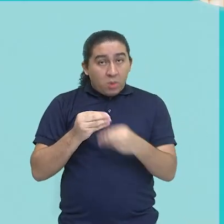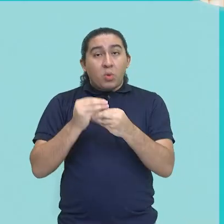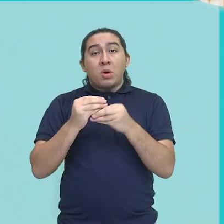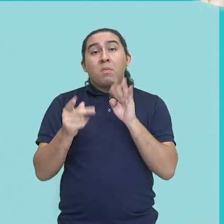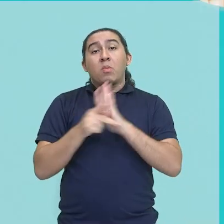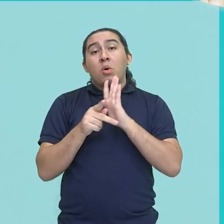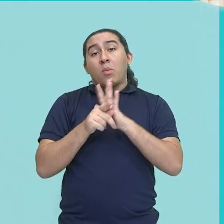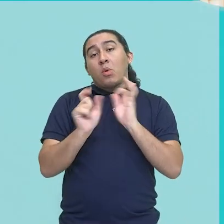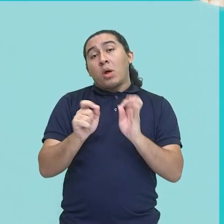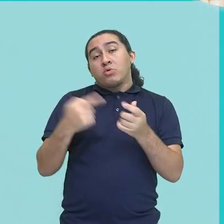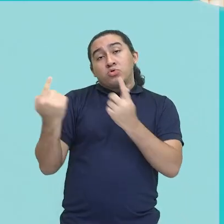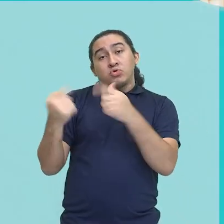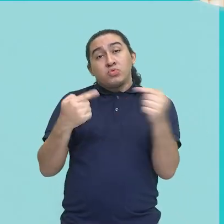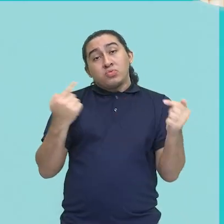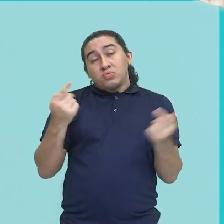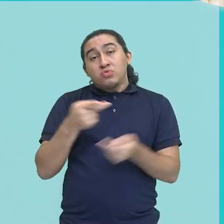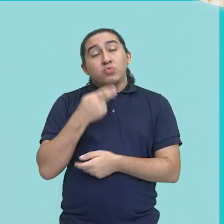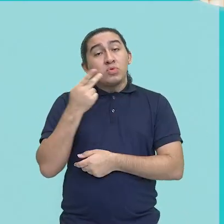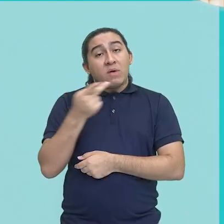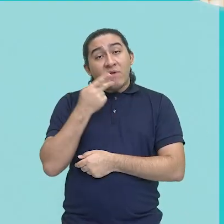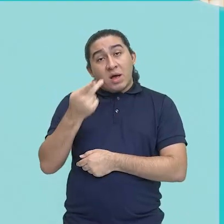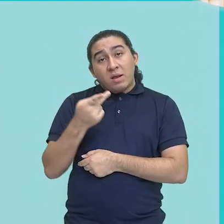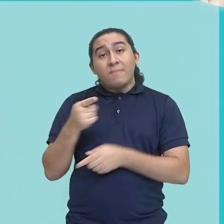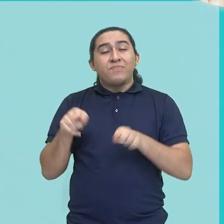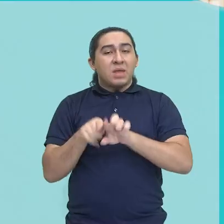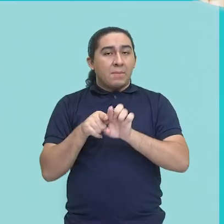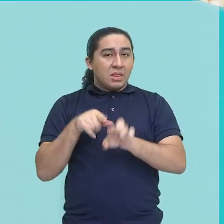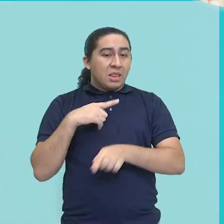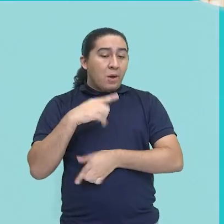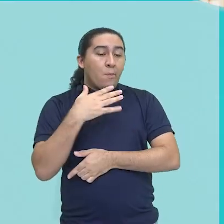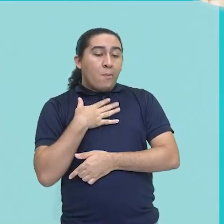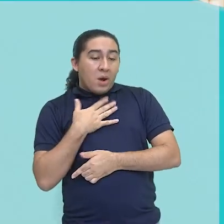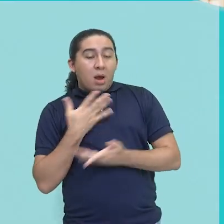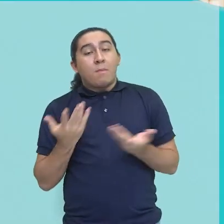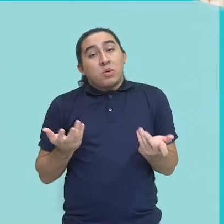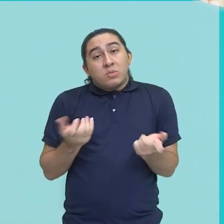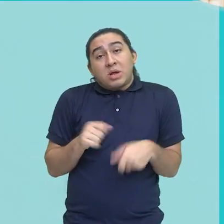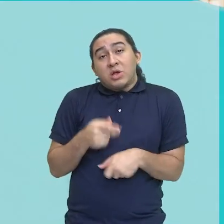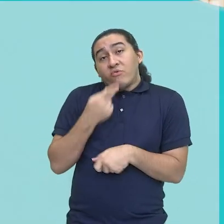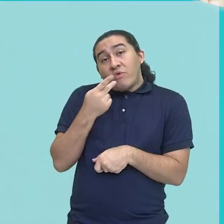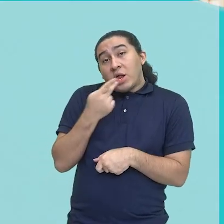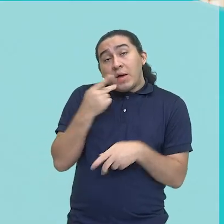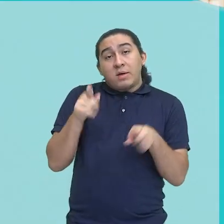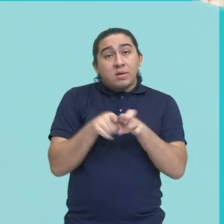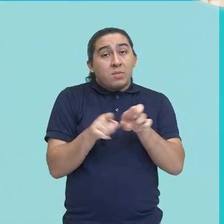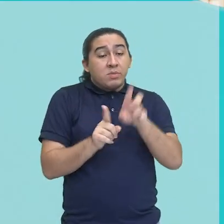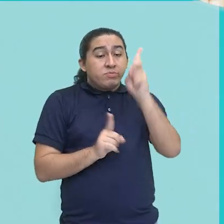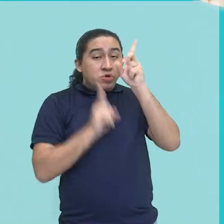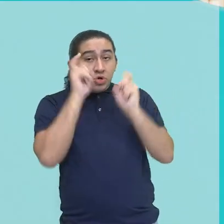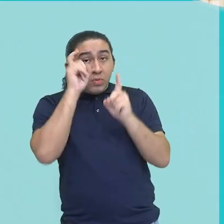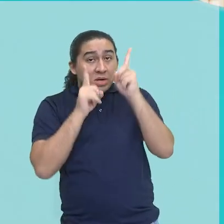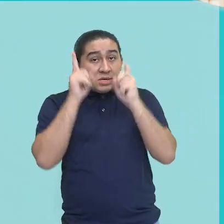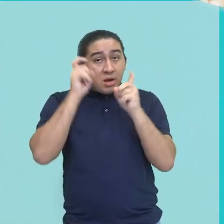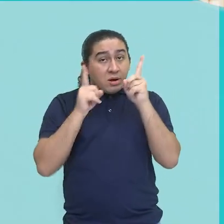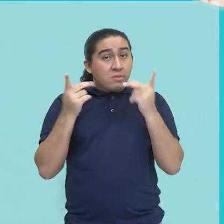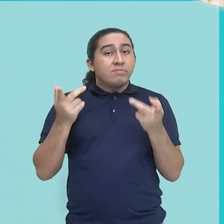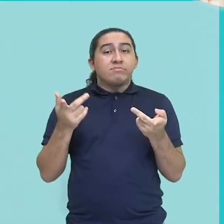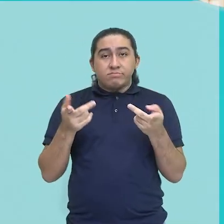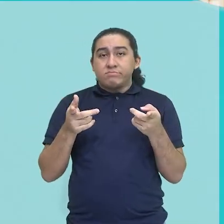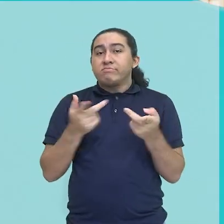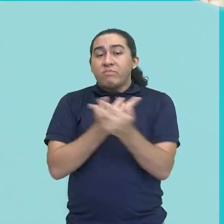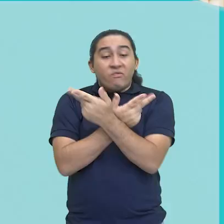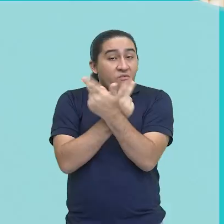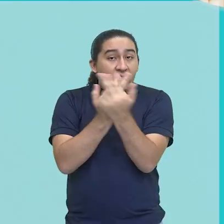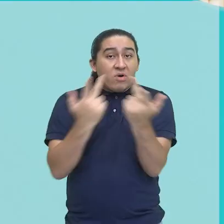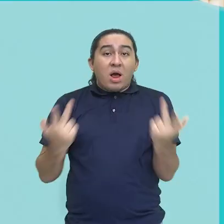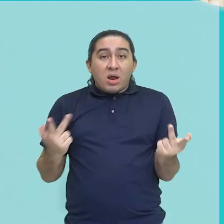nesse meu discurso. Eu tenho os meus trejeitos, tenho o meu jeito de olhar, né? Então, tem muita